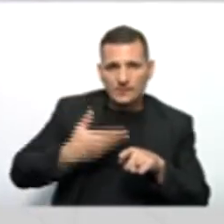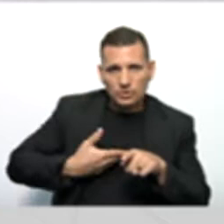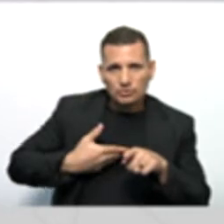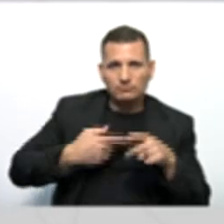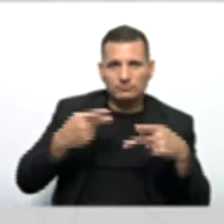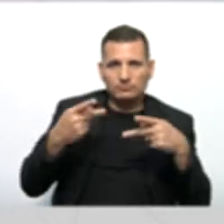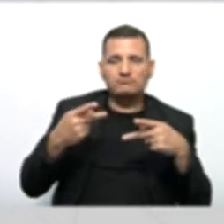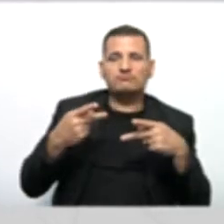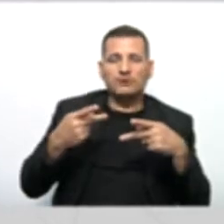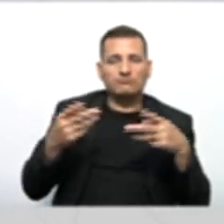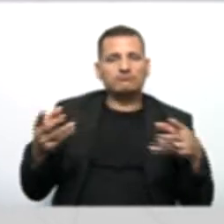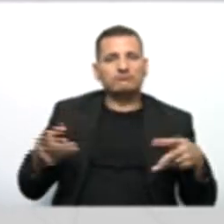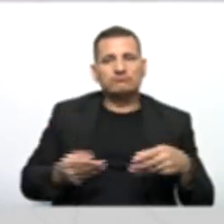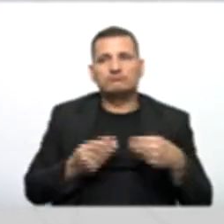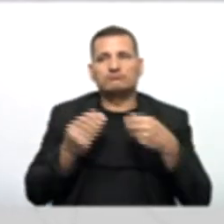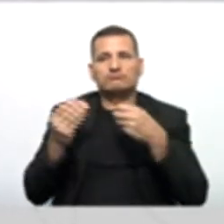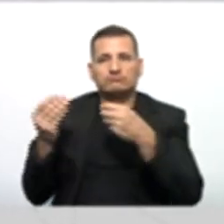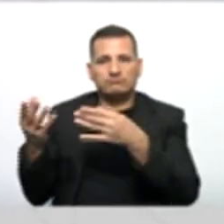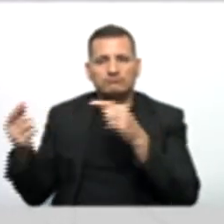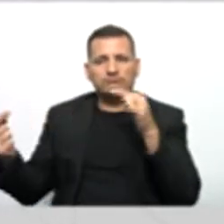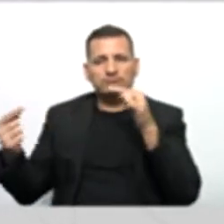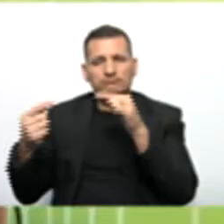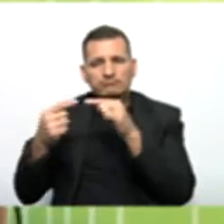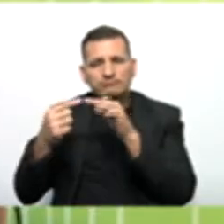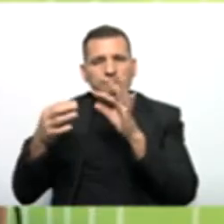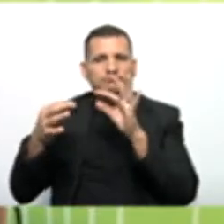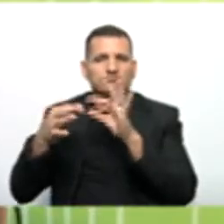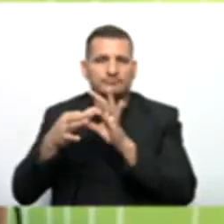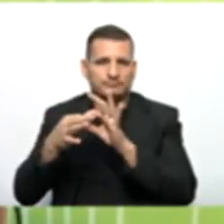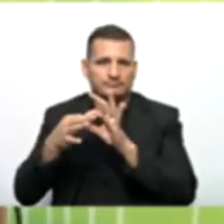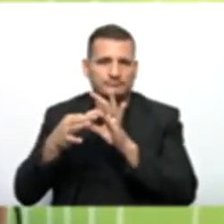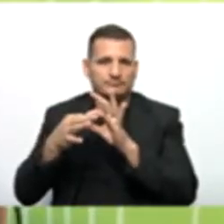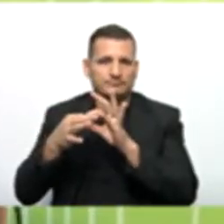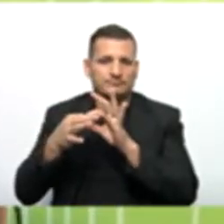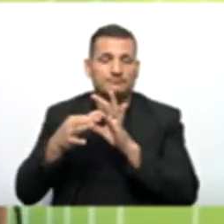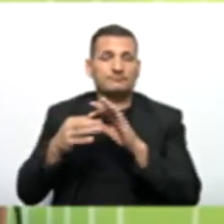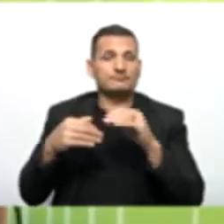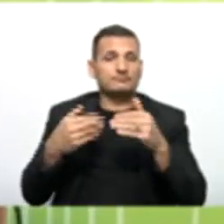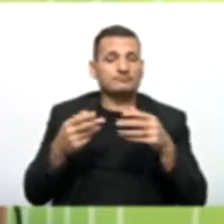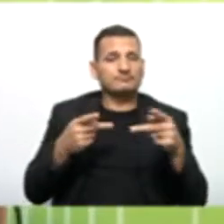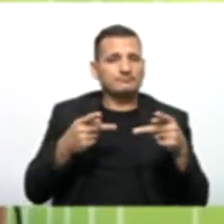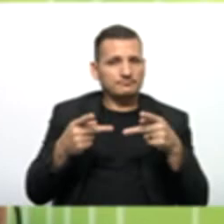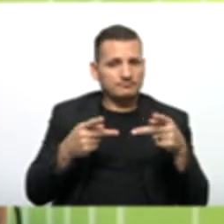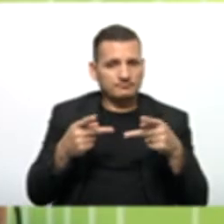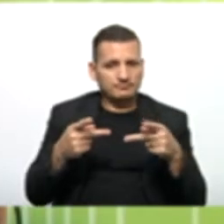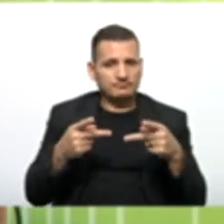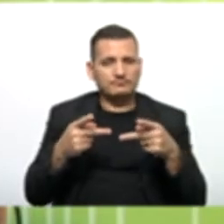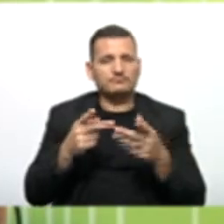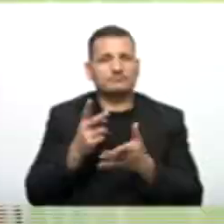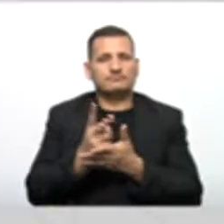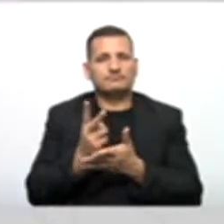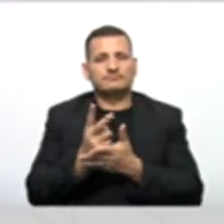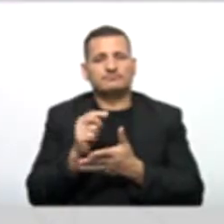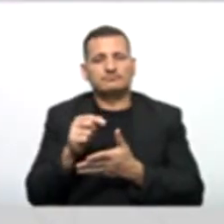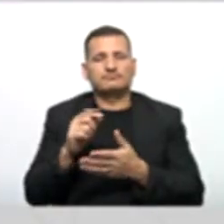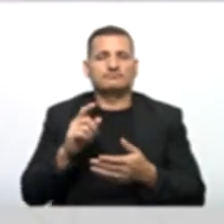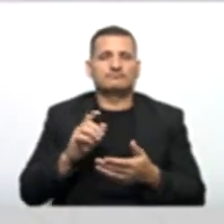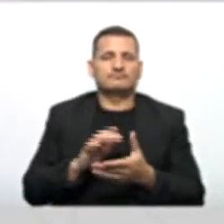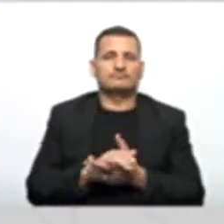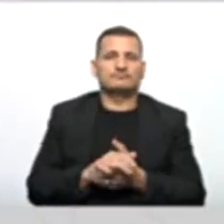meu projeto ele vai estar sempre girando aí em torno dessas métricas, que são os custos,